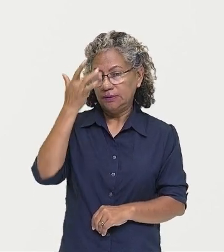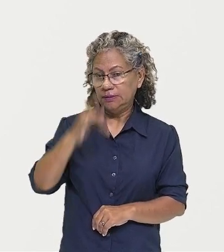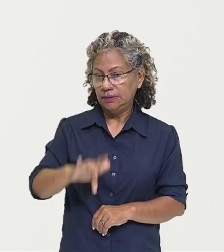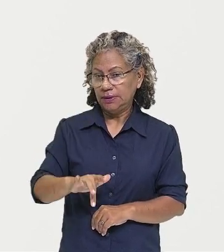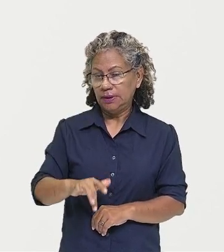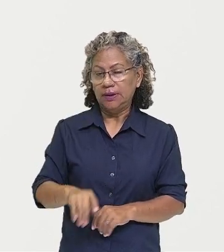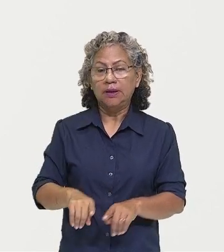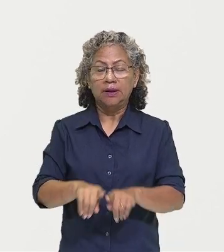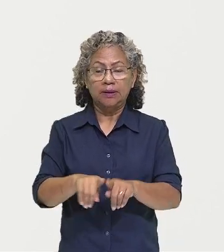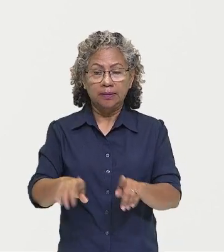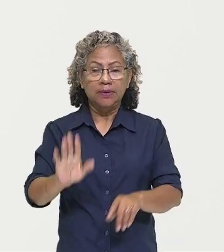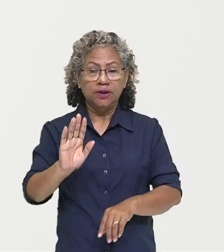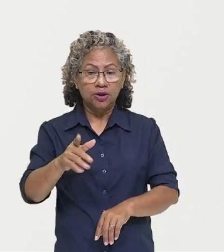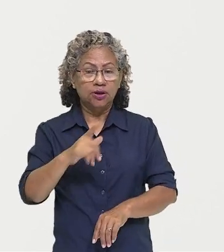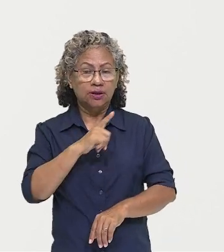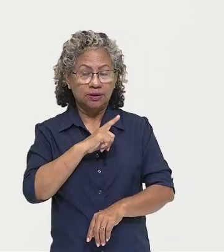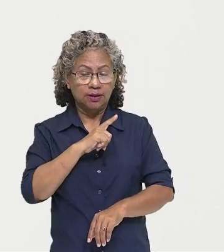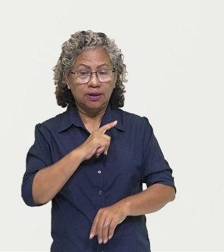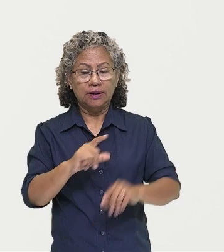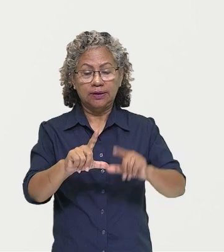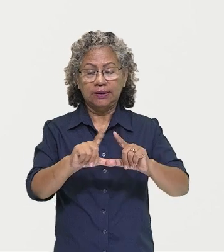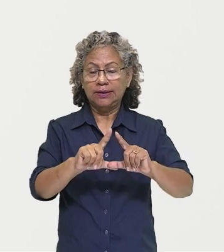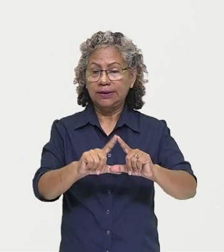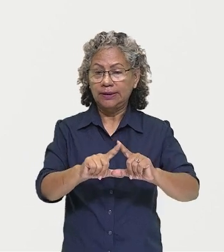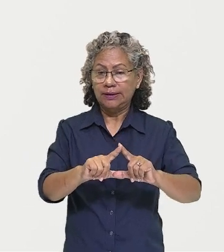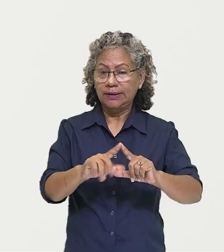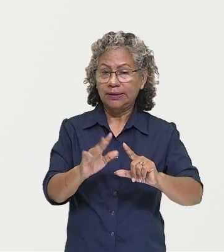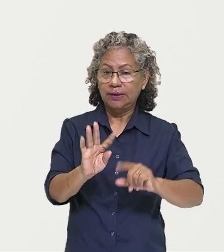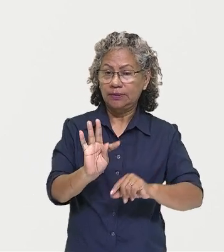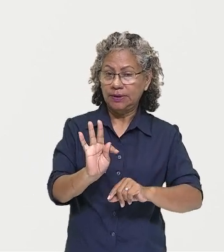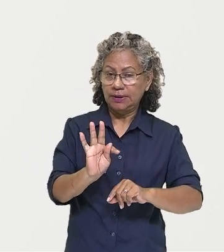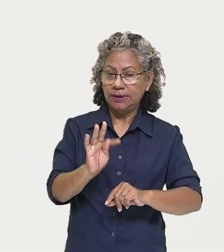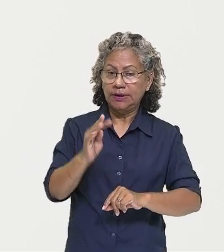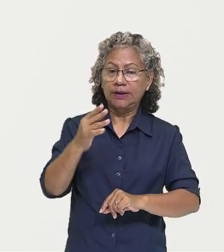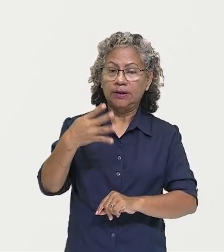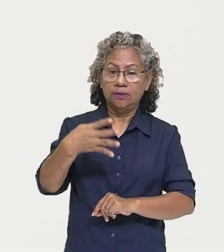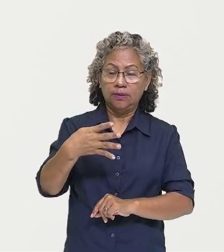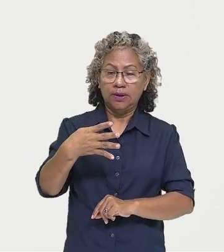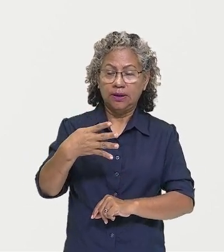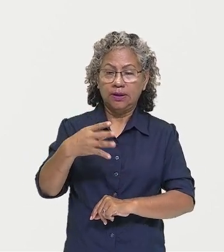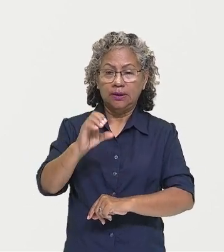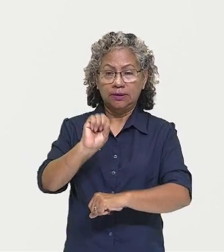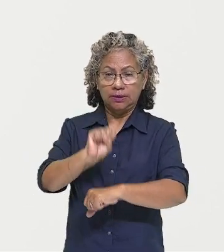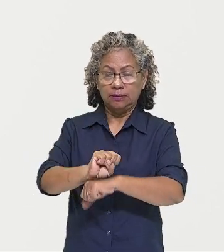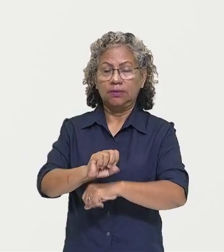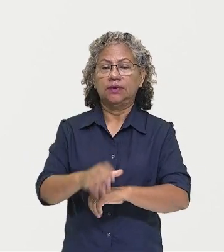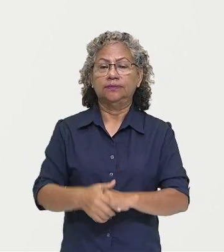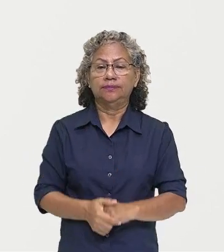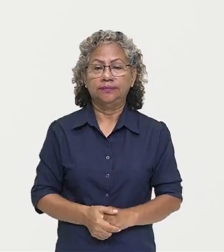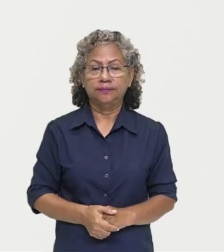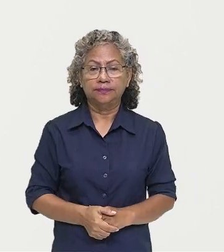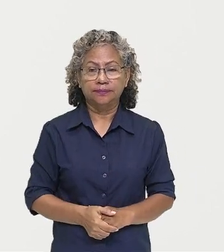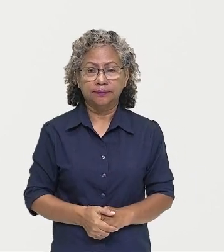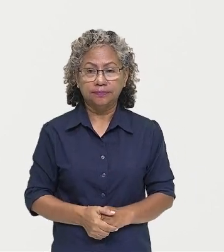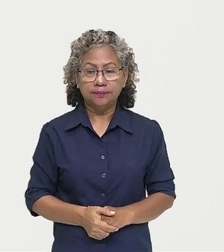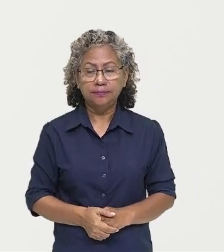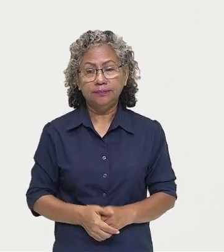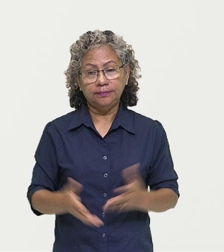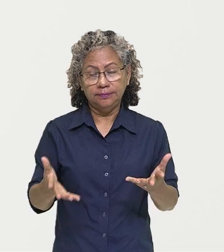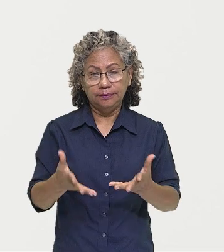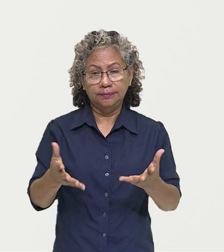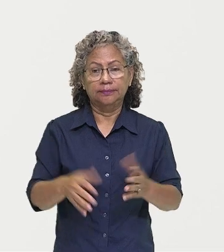aplicar a segunda lei de Newton. Mas a segunda lei é essa aqui, ó. Força é igual a